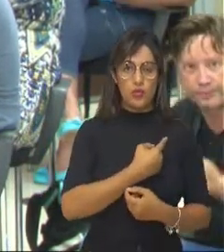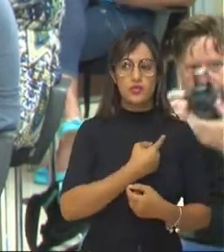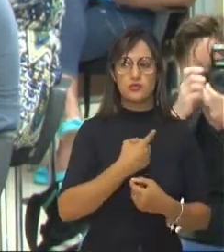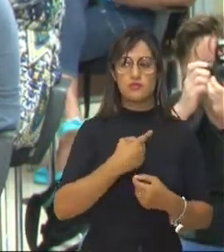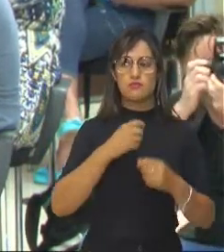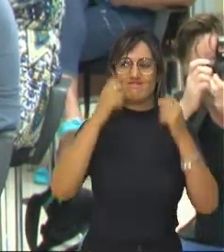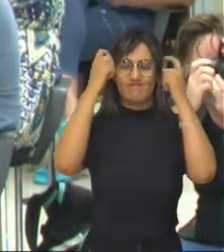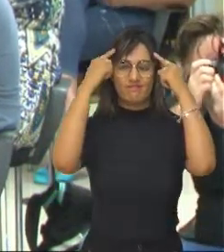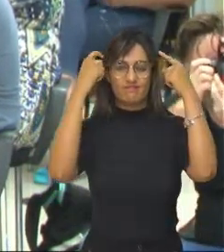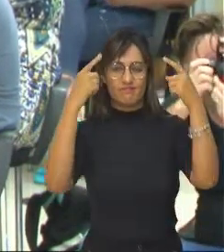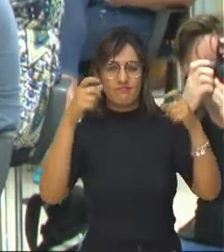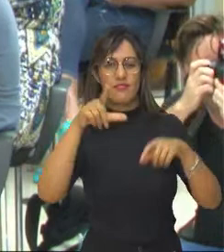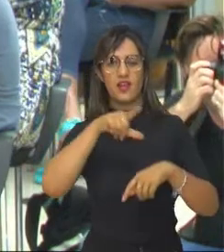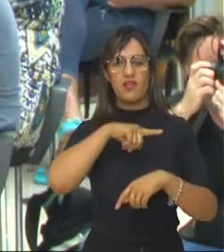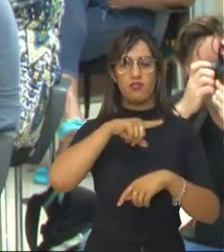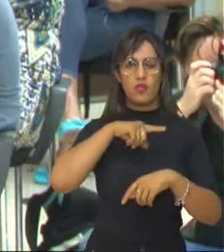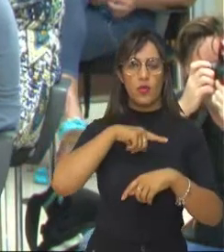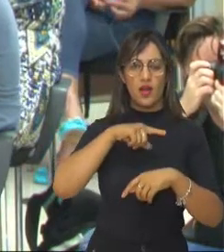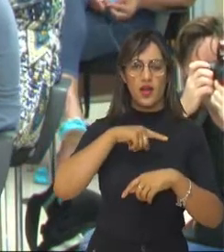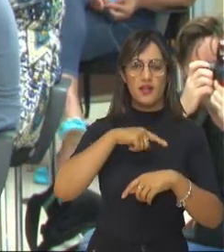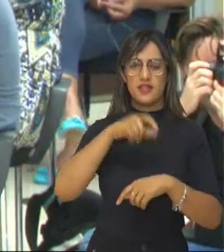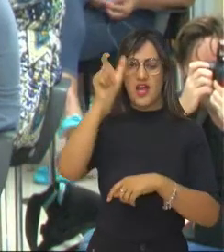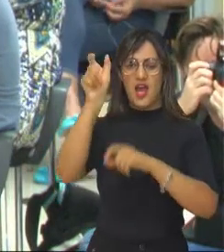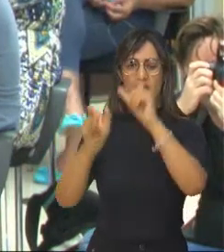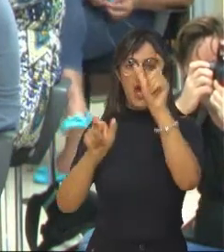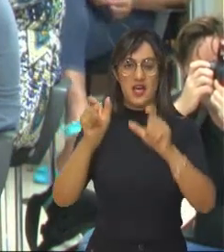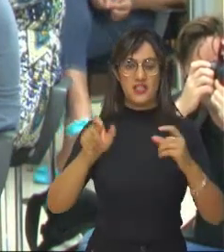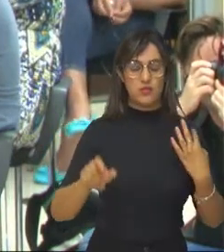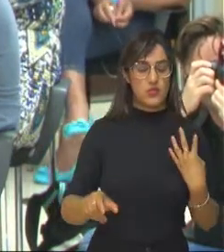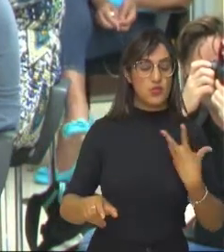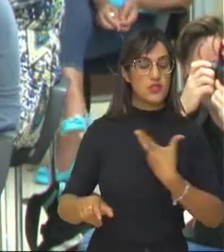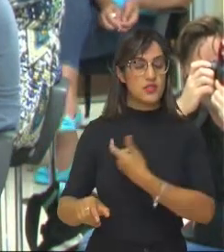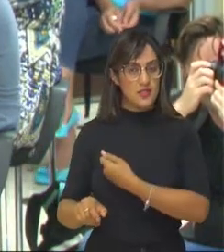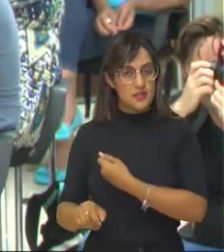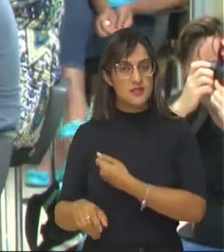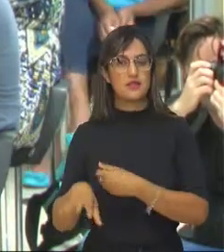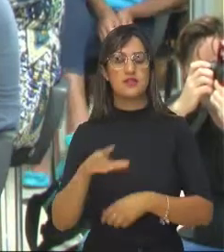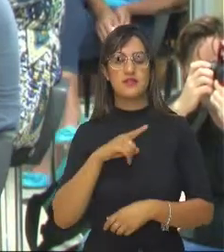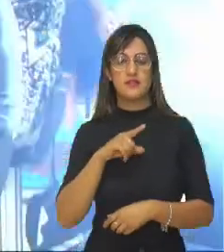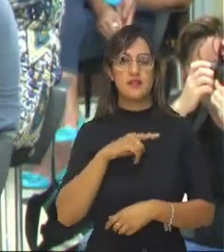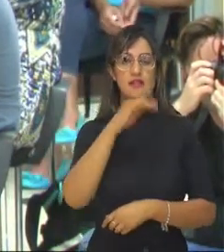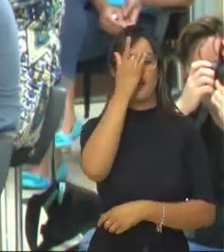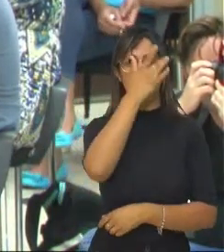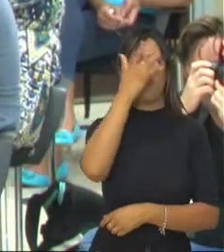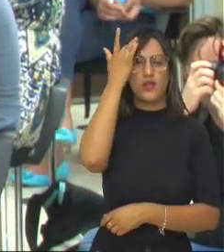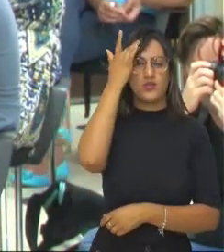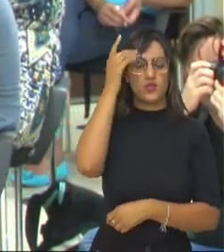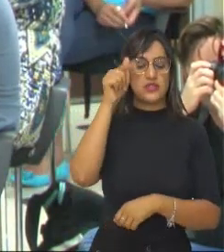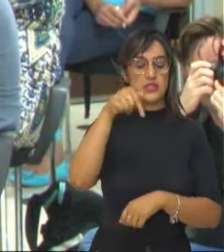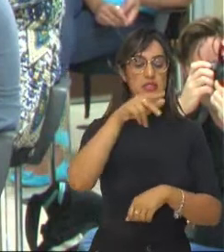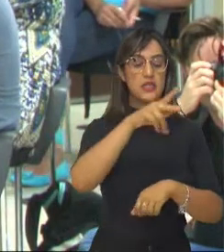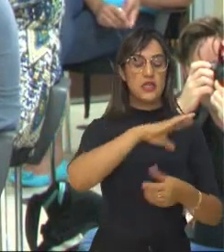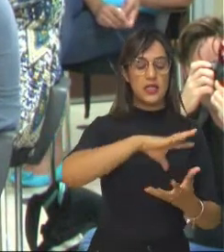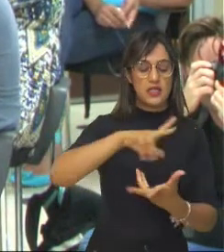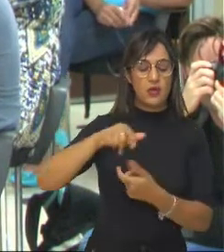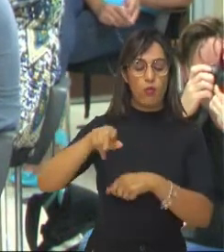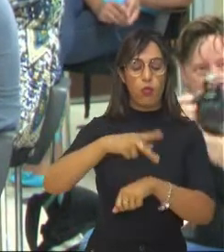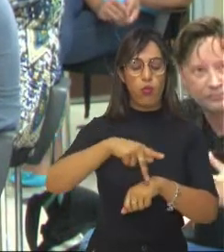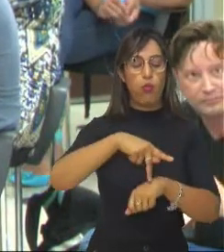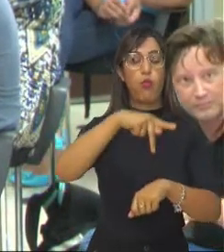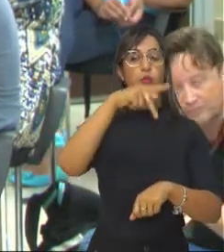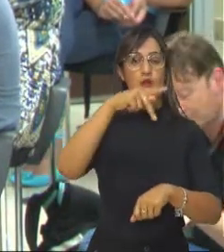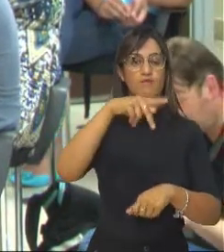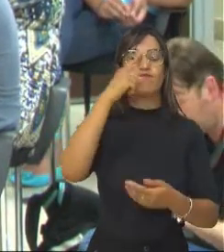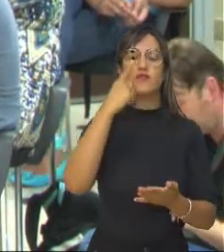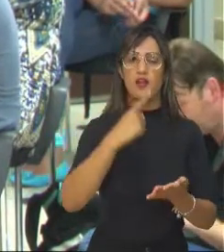incomparáveis dirigidos à população trans, se ainda assim existem pessoas nesse país que se afirmam como